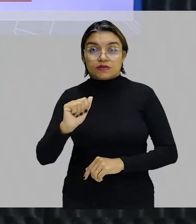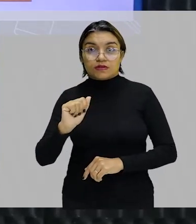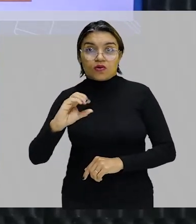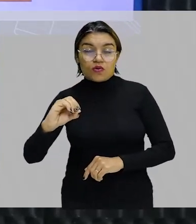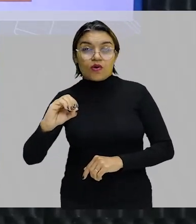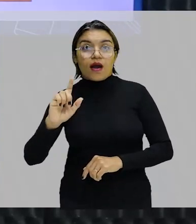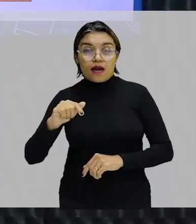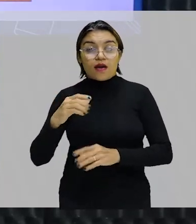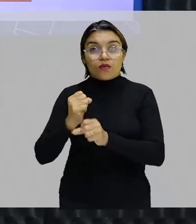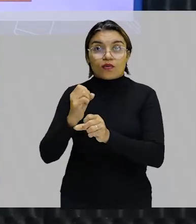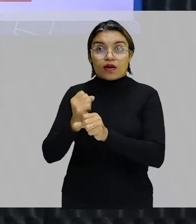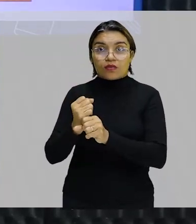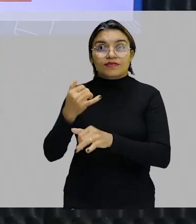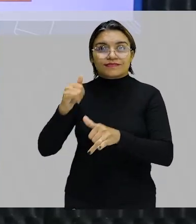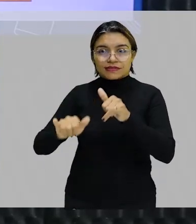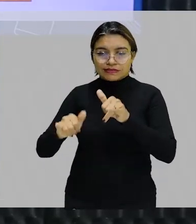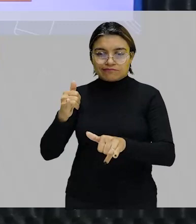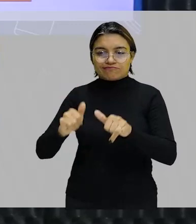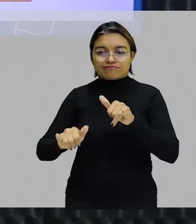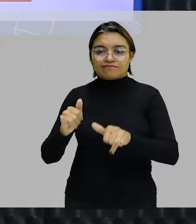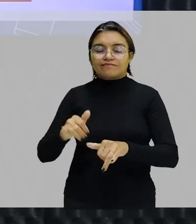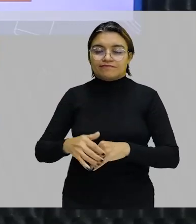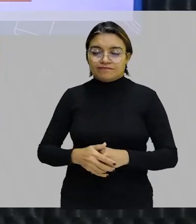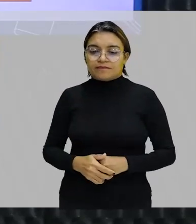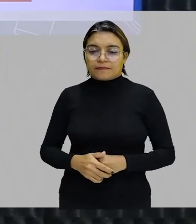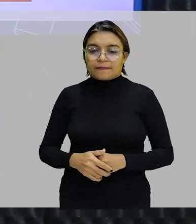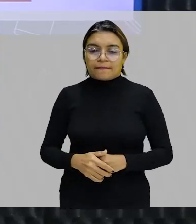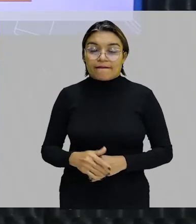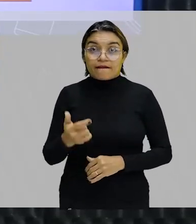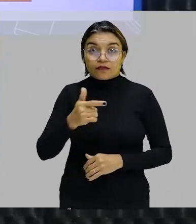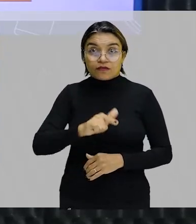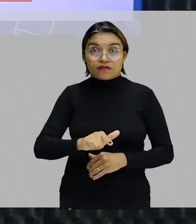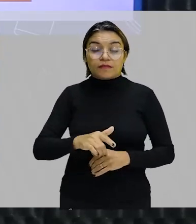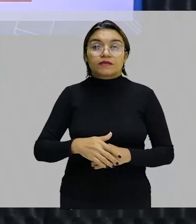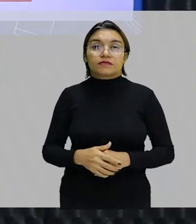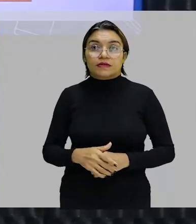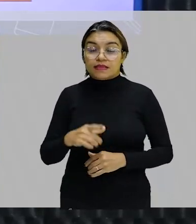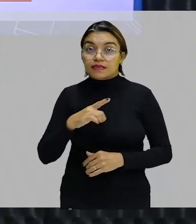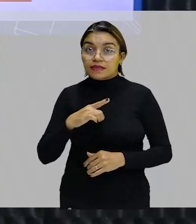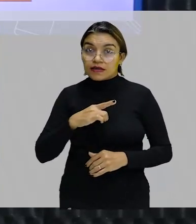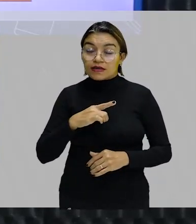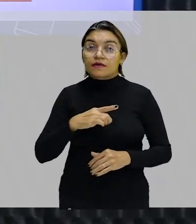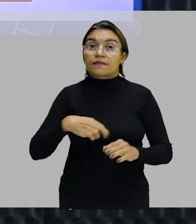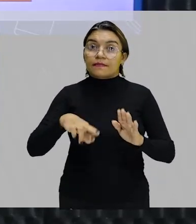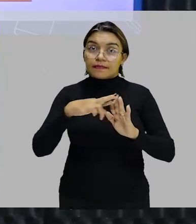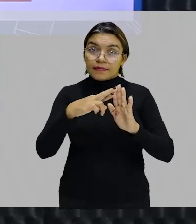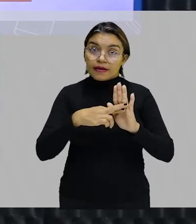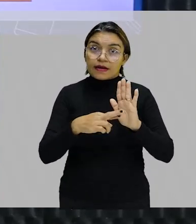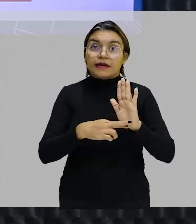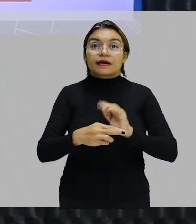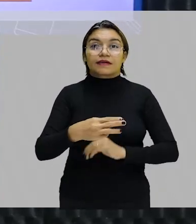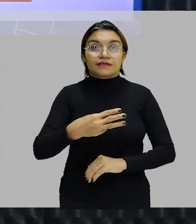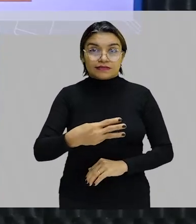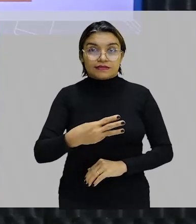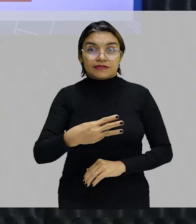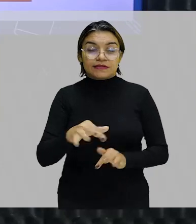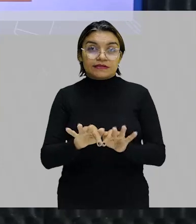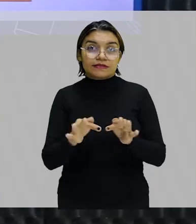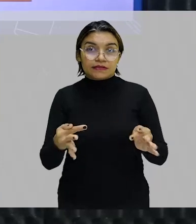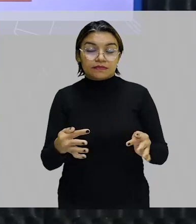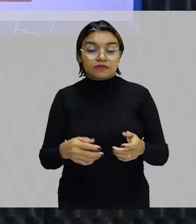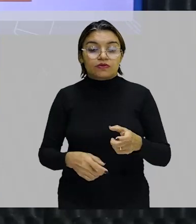nosso cálculo estequiométrico. Então, mais uma vez, nós vamos ter uma regra de 3 simples. Quem vai ser o